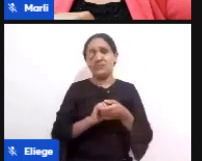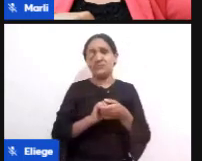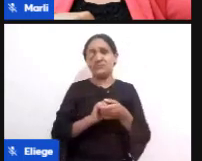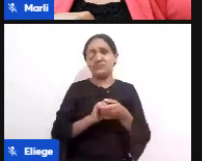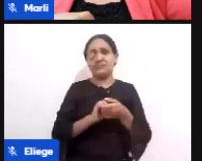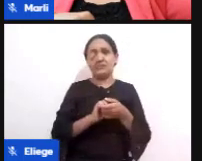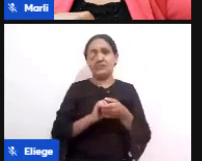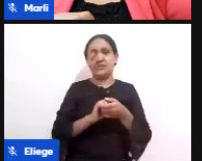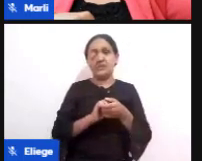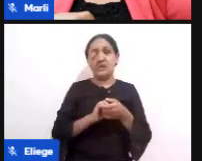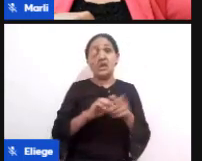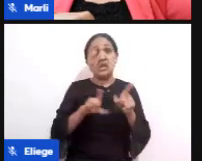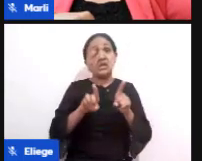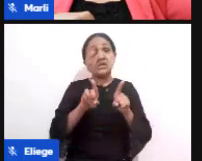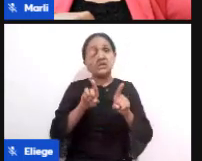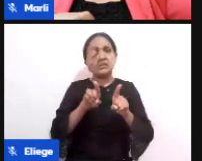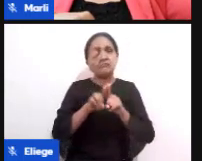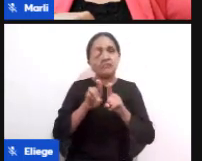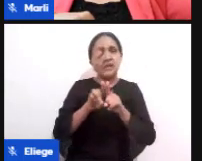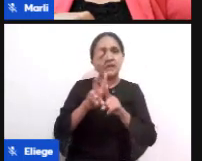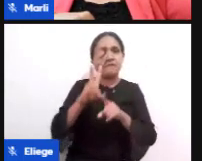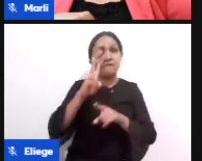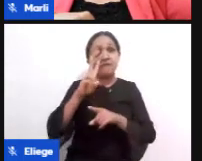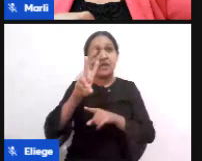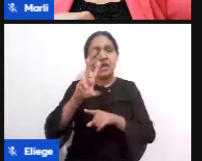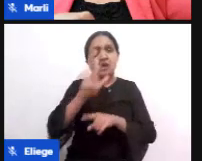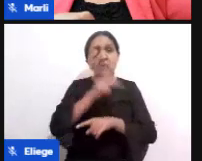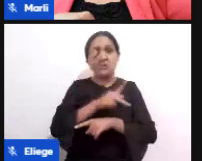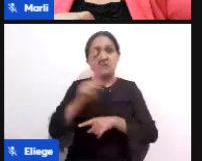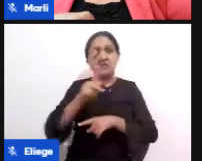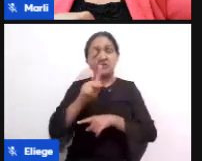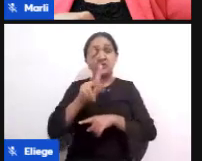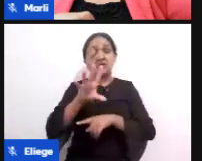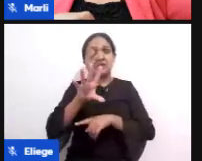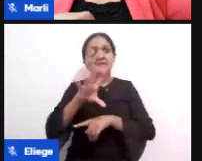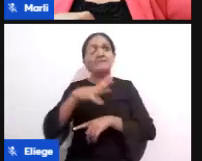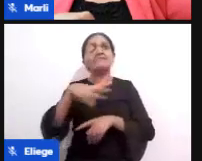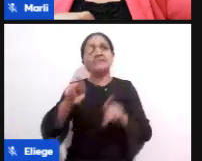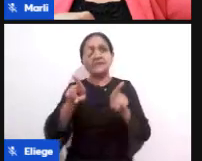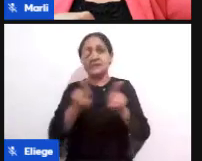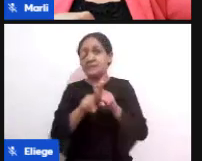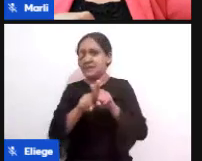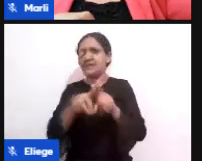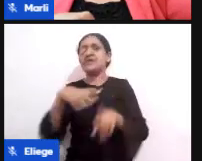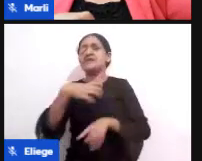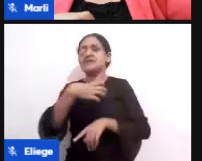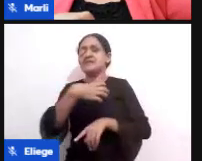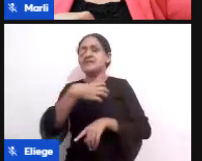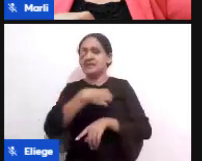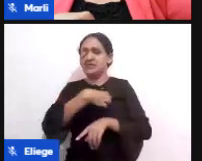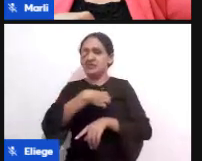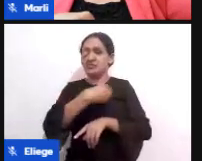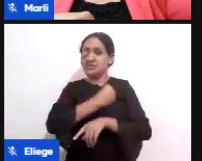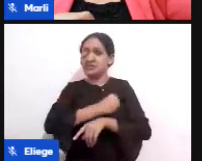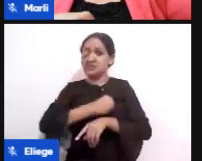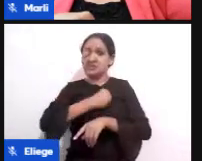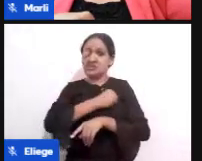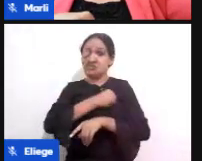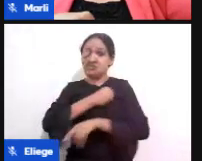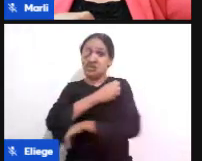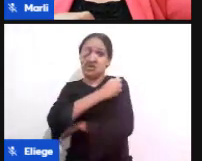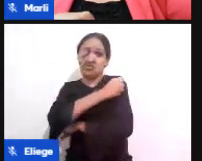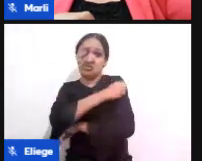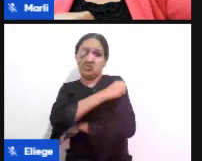Ouvir da professora que sentiu falta dos alunos e que sem eles a escola perde